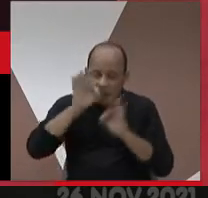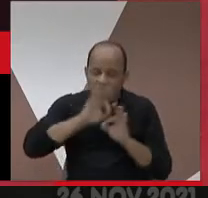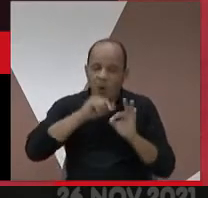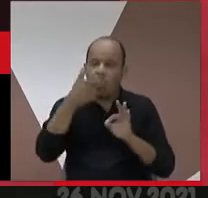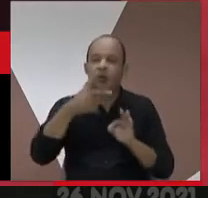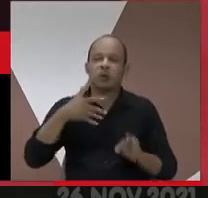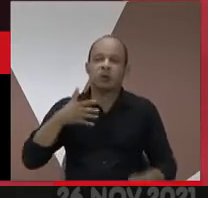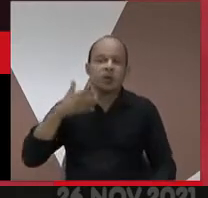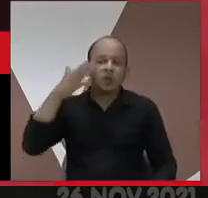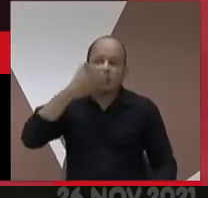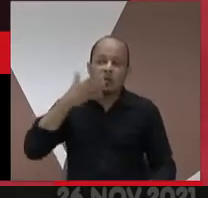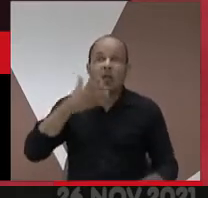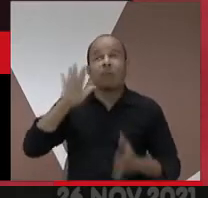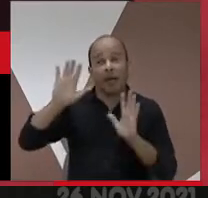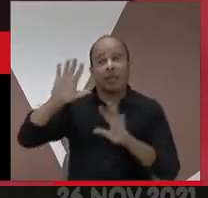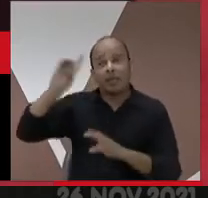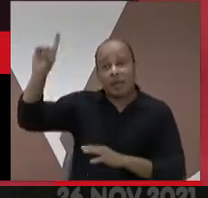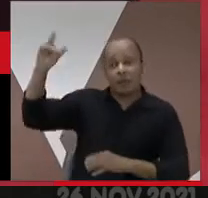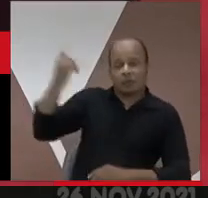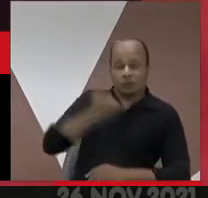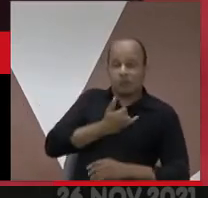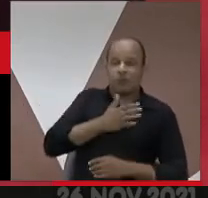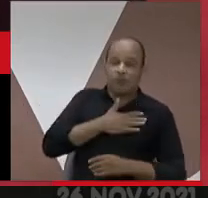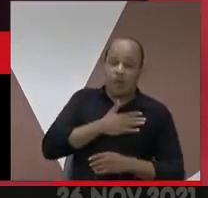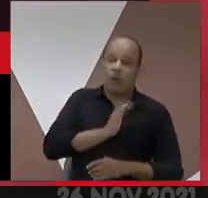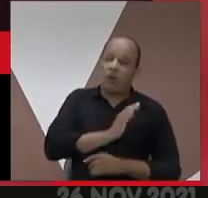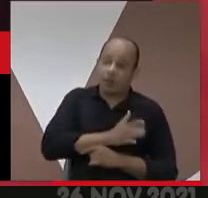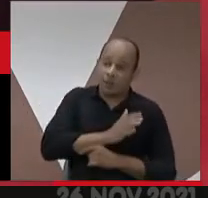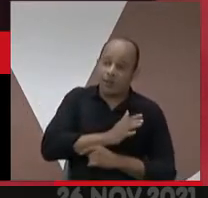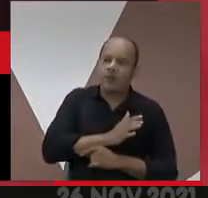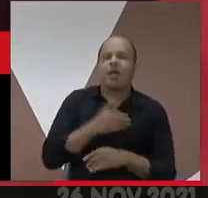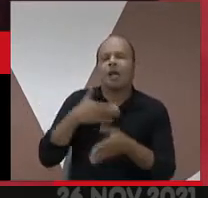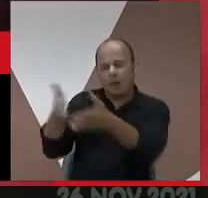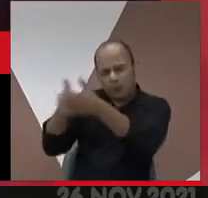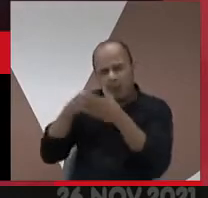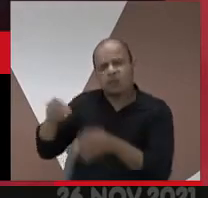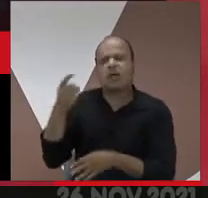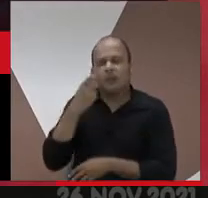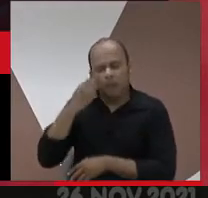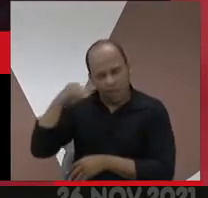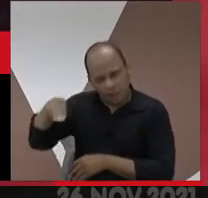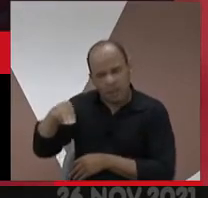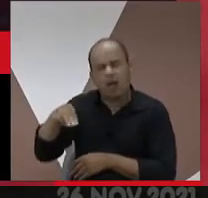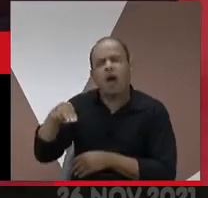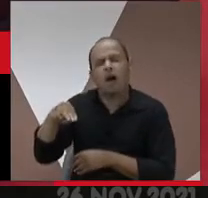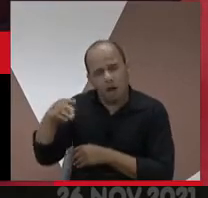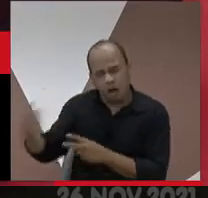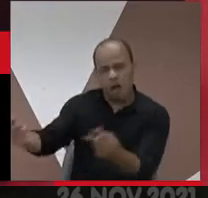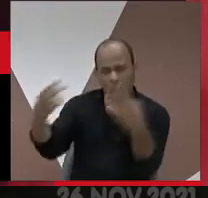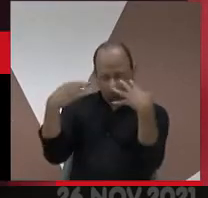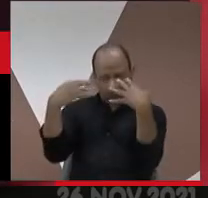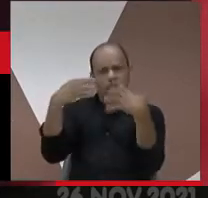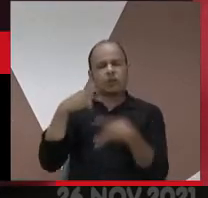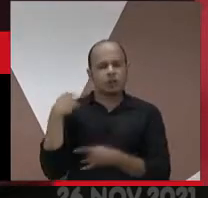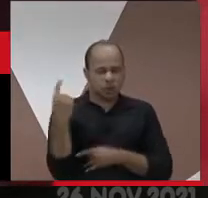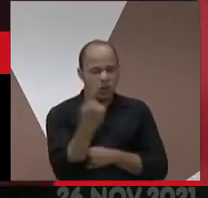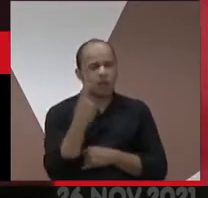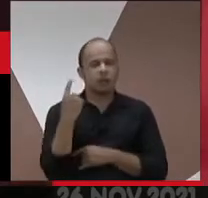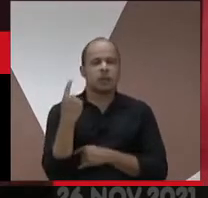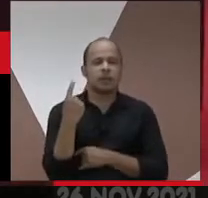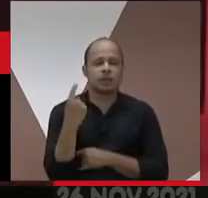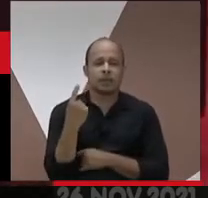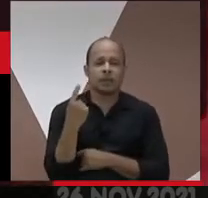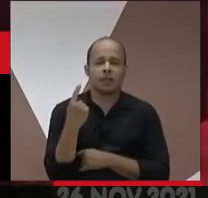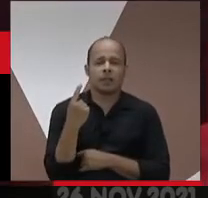Deus colocou no meu coração. E pedi a você, Marília, olha por nós, olha por nós, que nós precisamos.